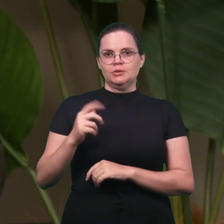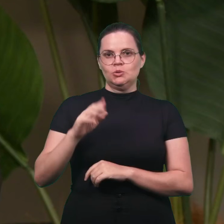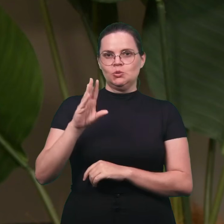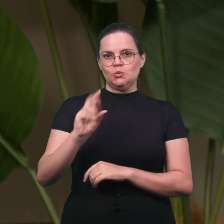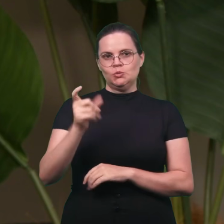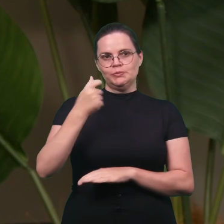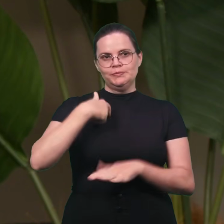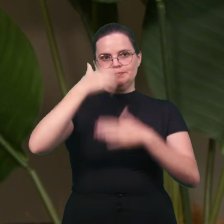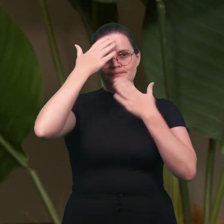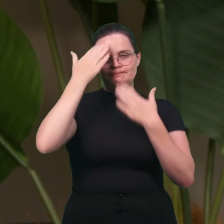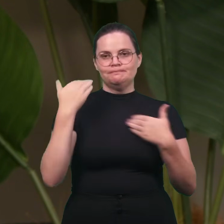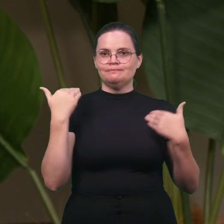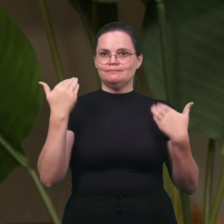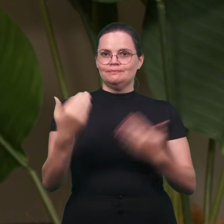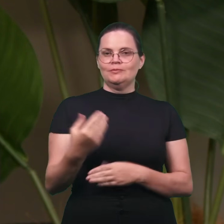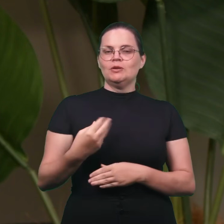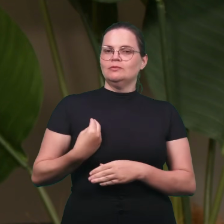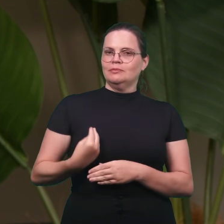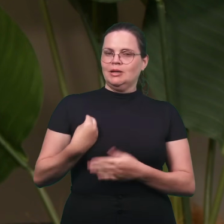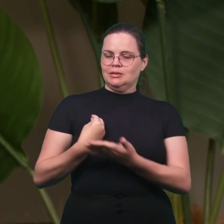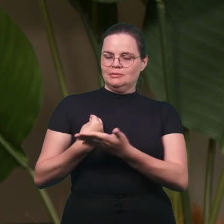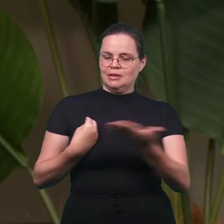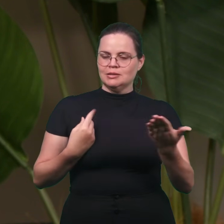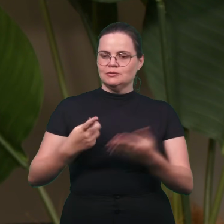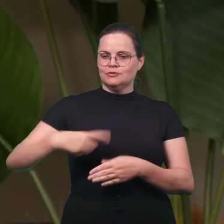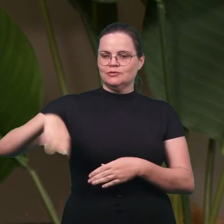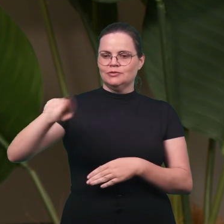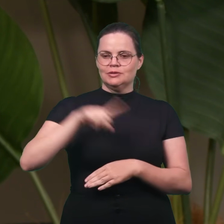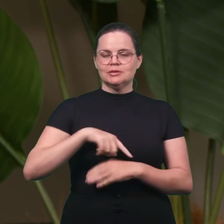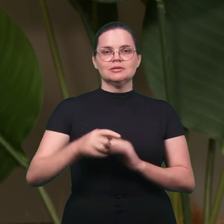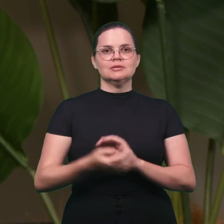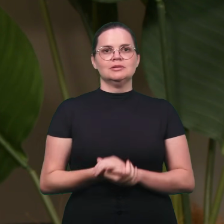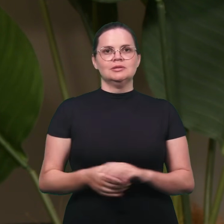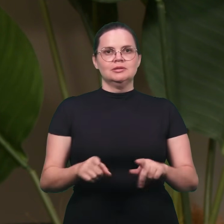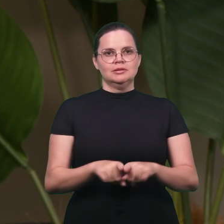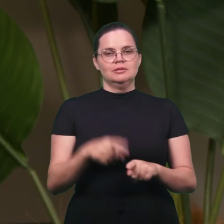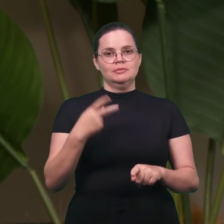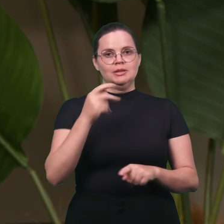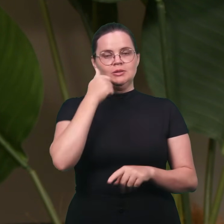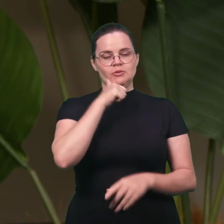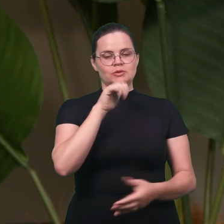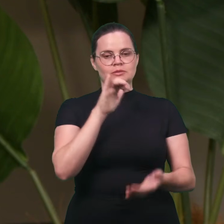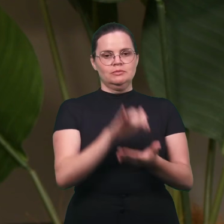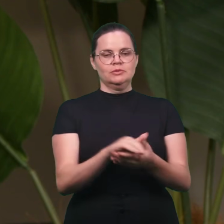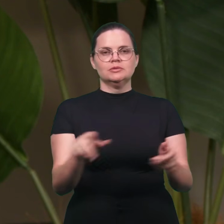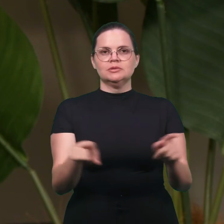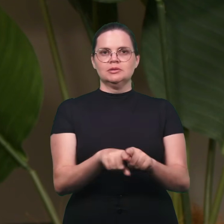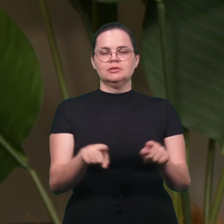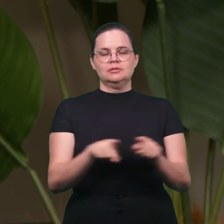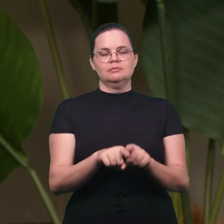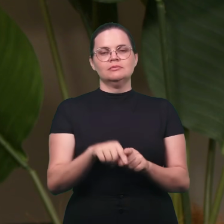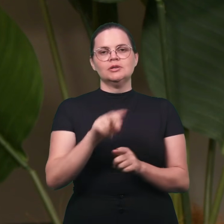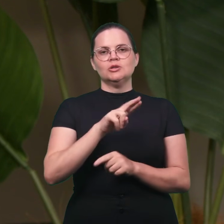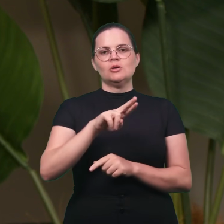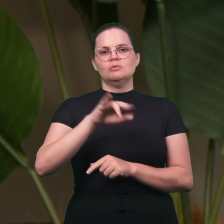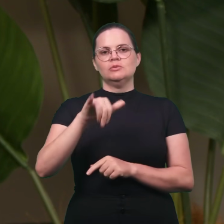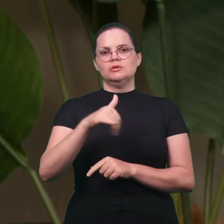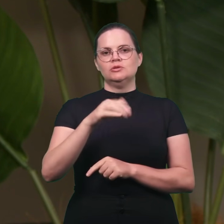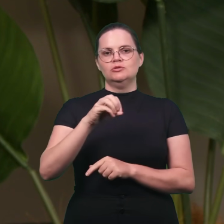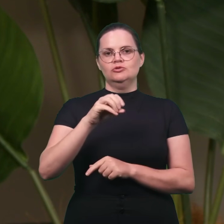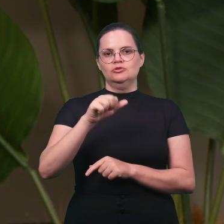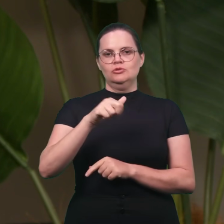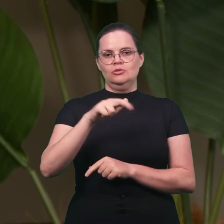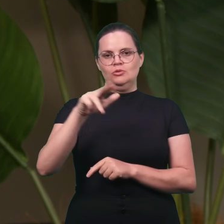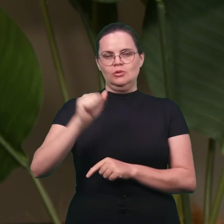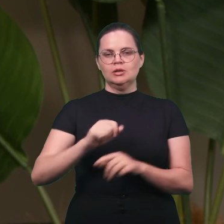agradecer muito a sua participação, da sua querida esposa Joana e